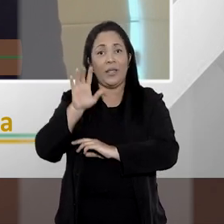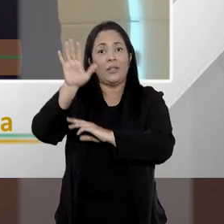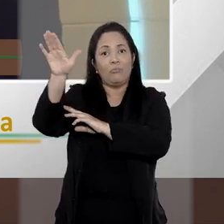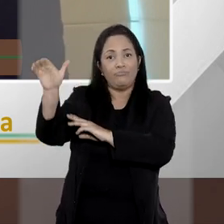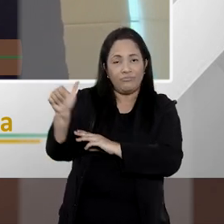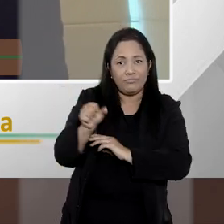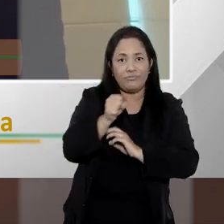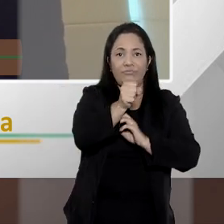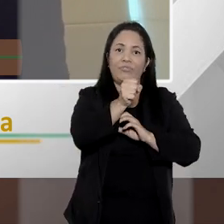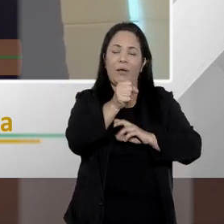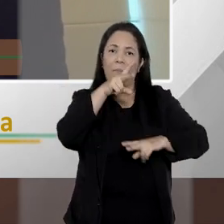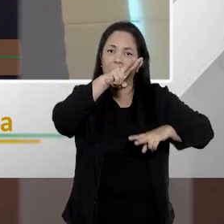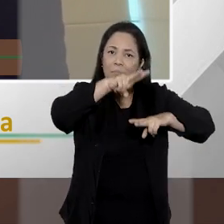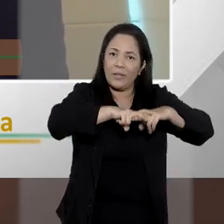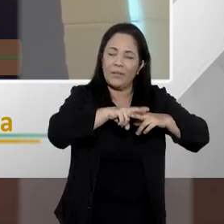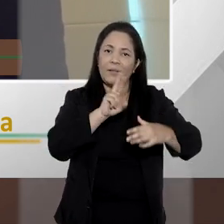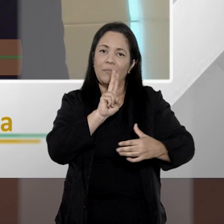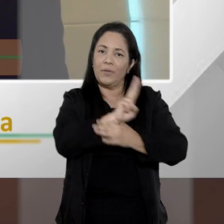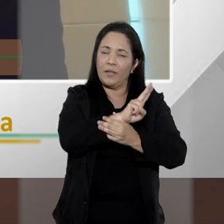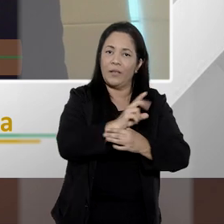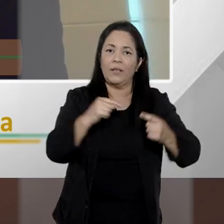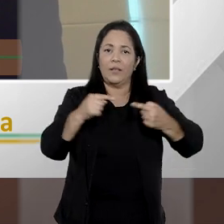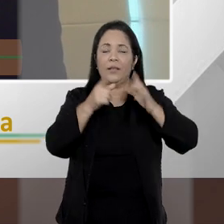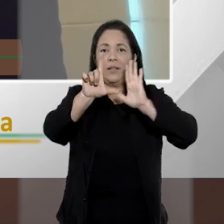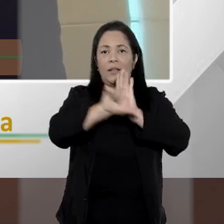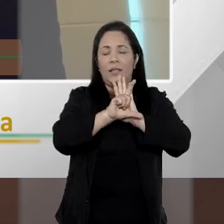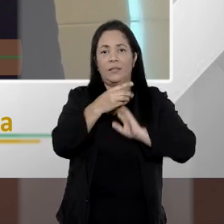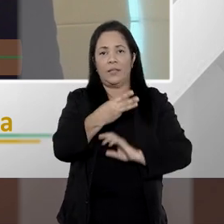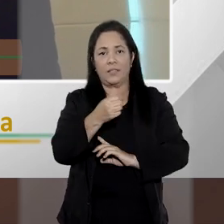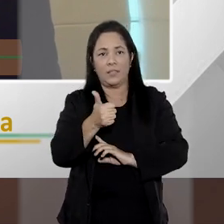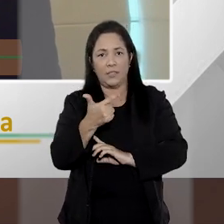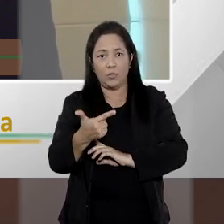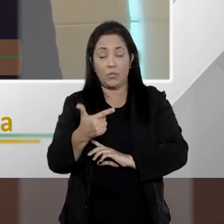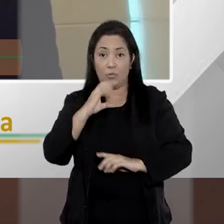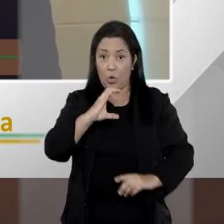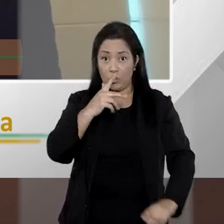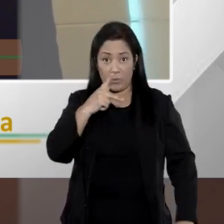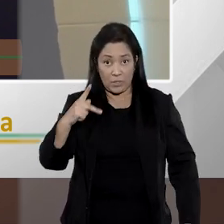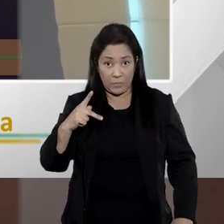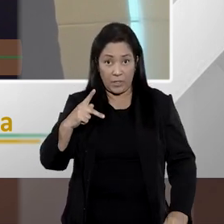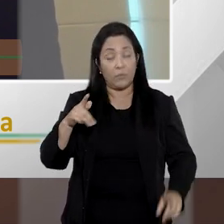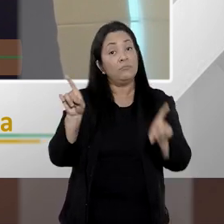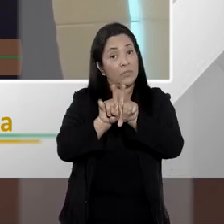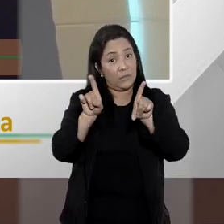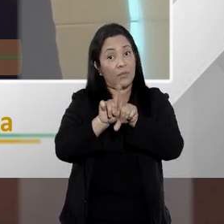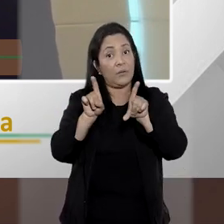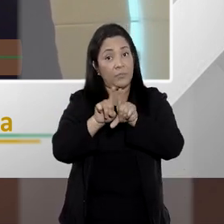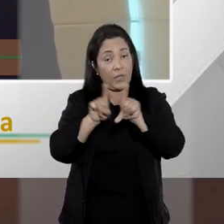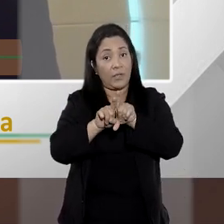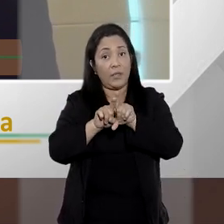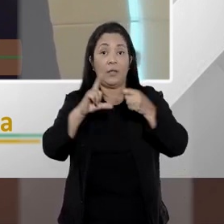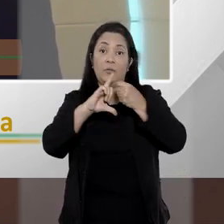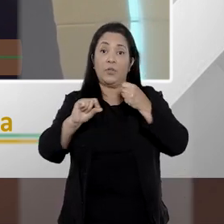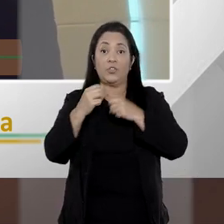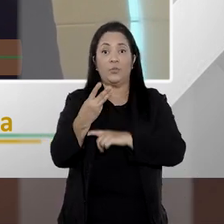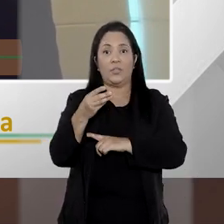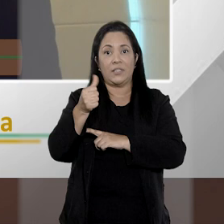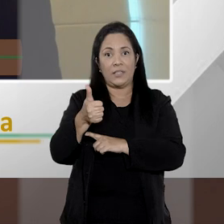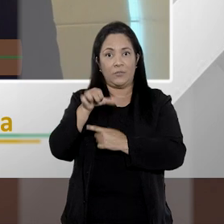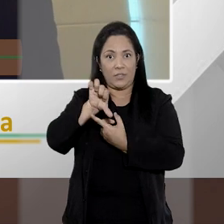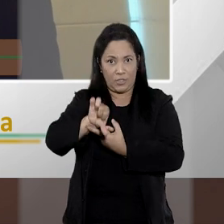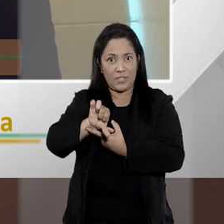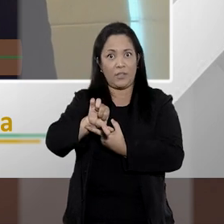requisitos dispostos na lei, a partir do 312, seguintes do Código de Processo Penal e a não aplicação do 319. Pois